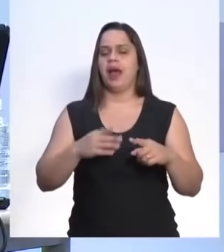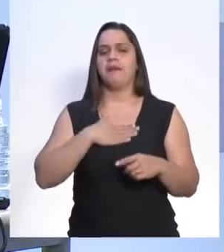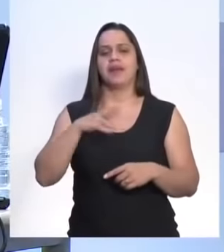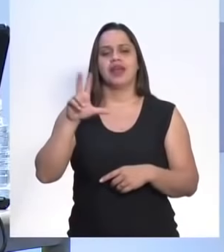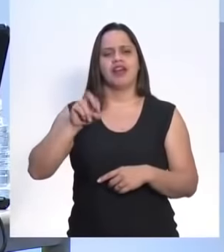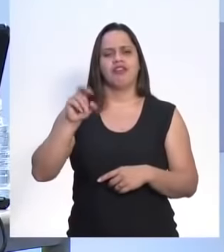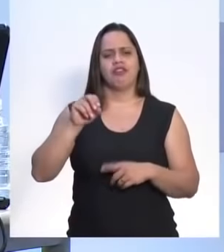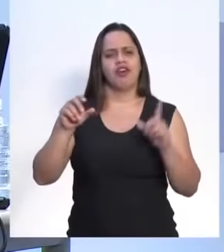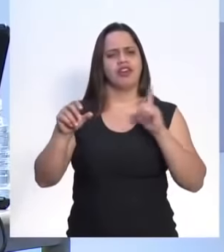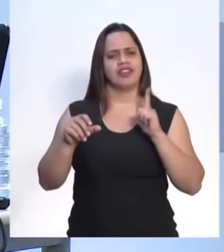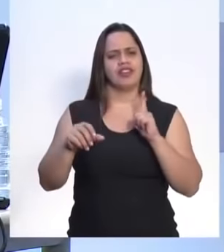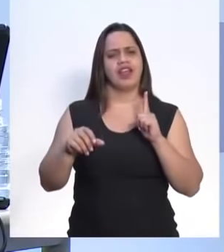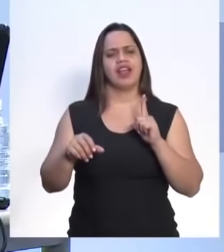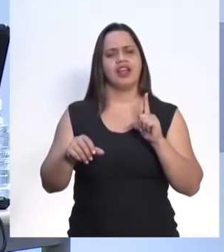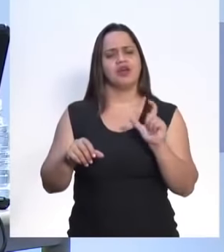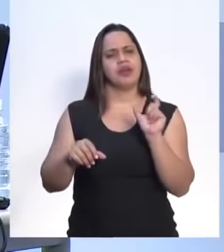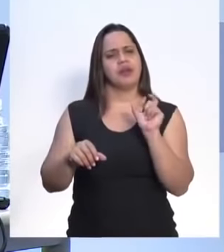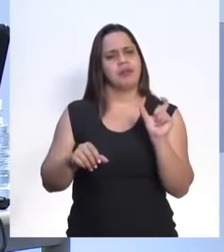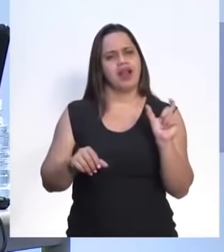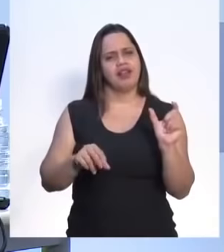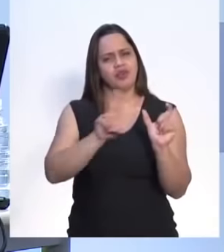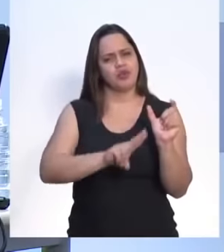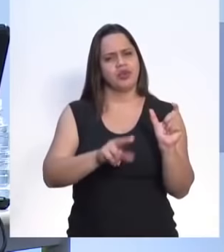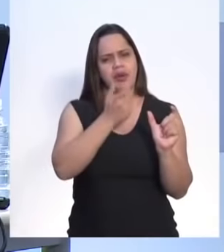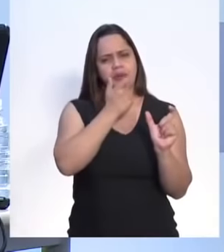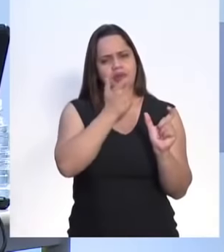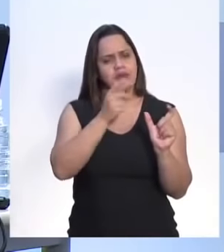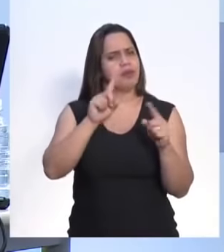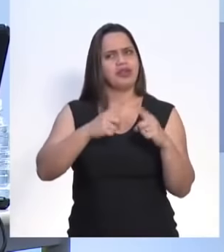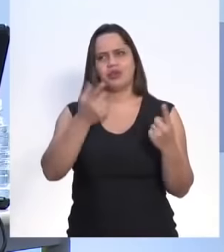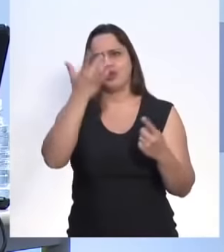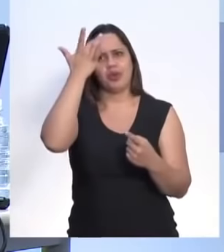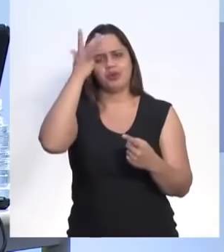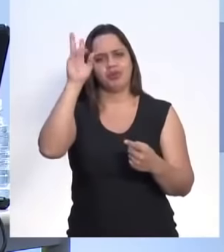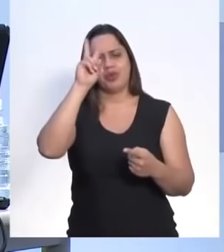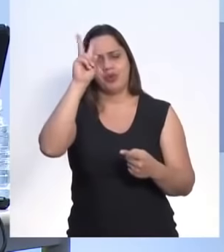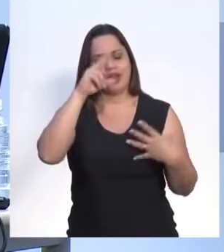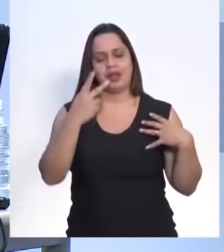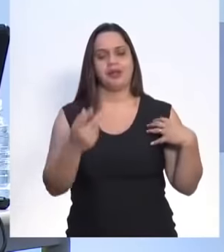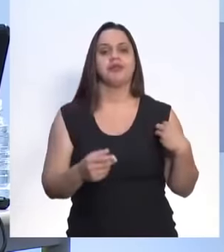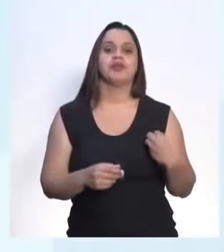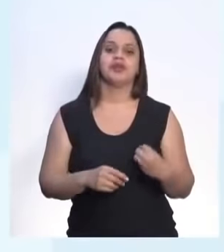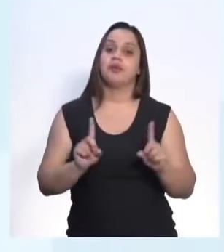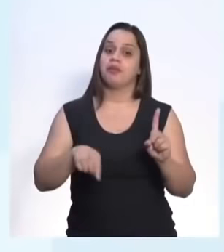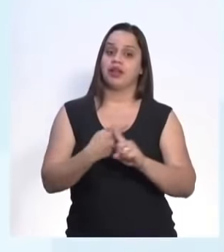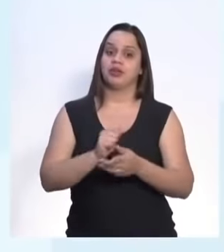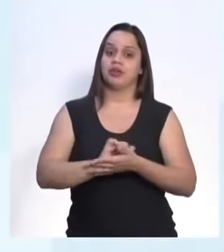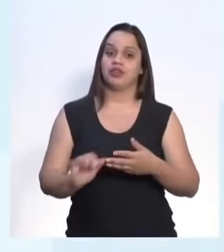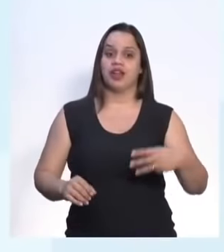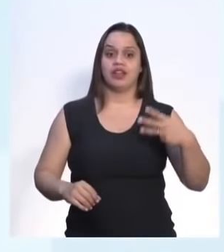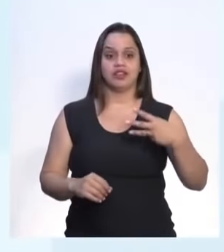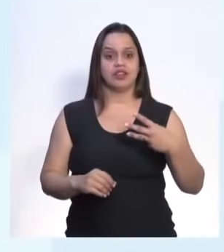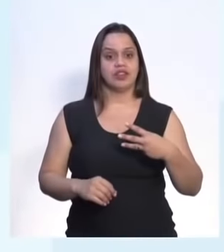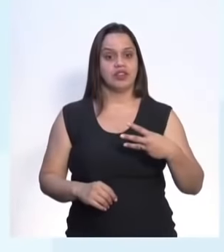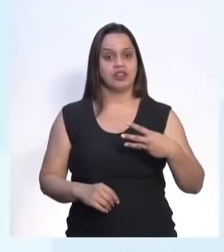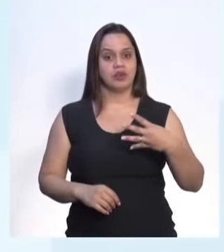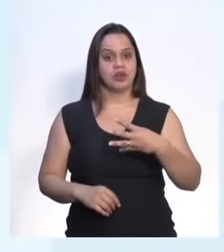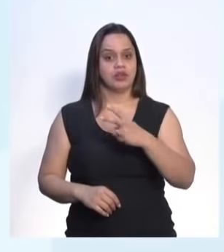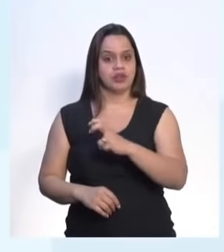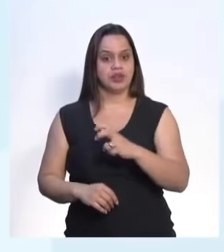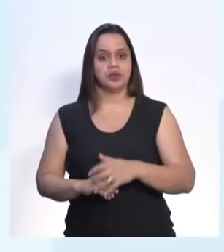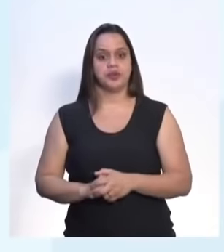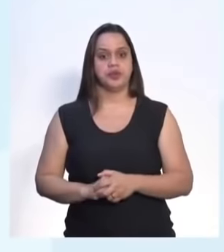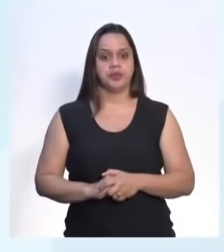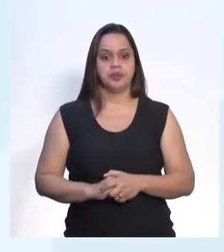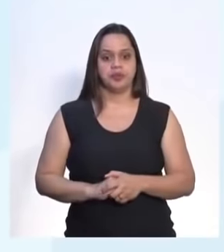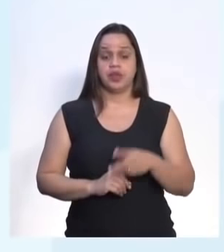uma outra palavra para biscoito e bolacha que eu não consigo lembrar. Então, mais uma aí. É 3, 4 e 5.